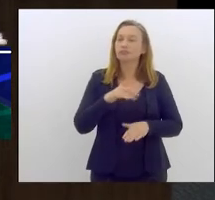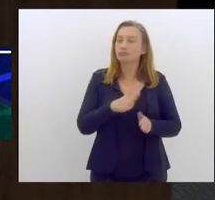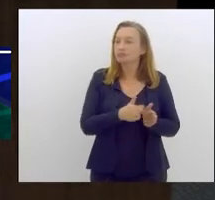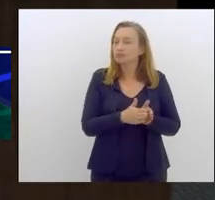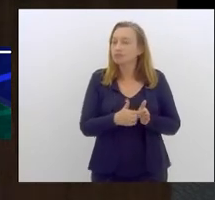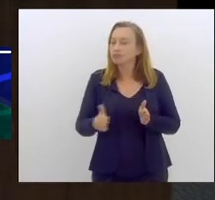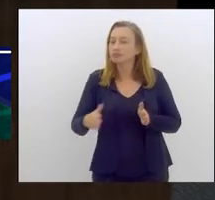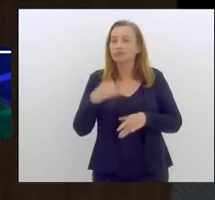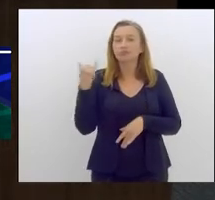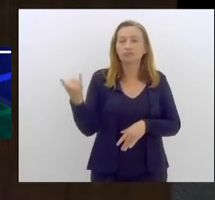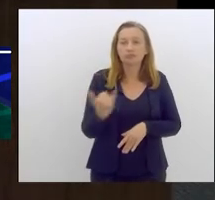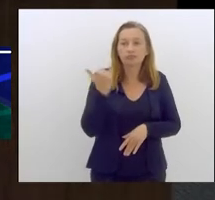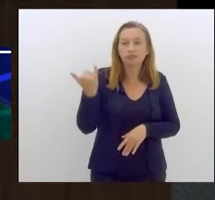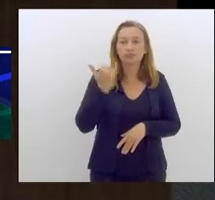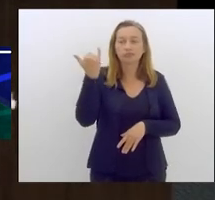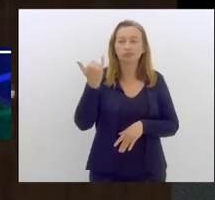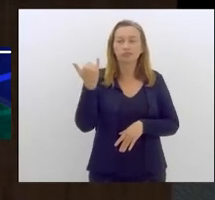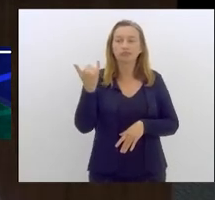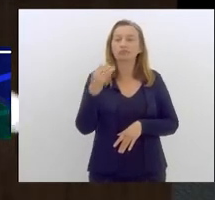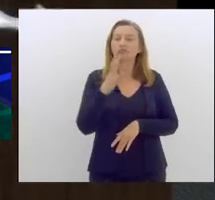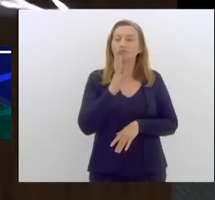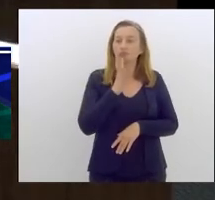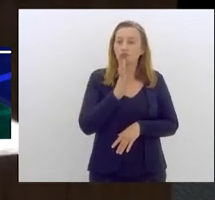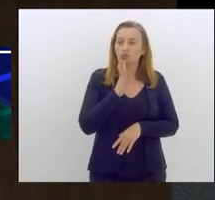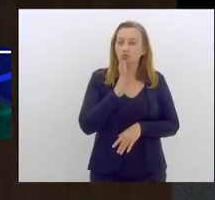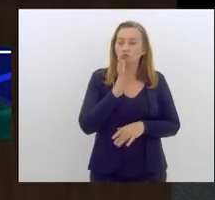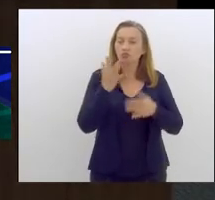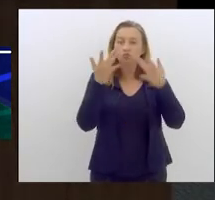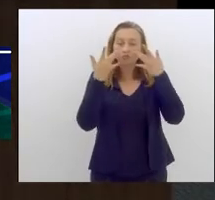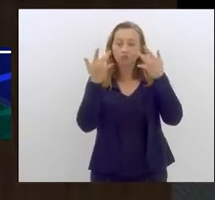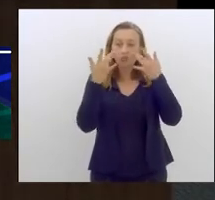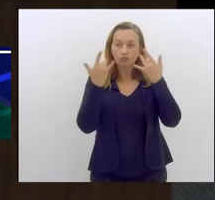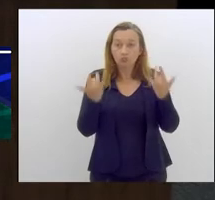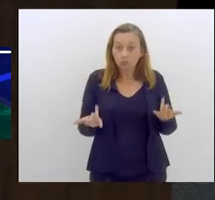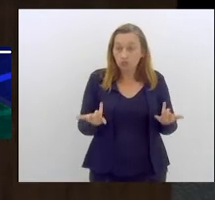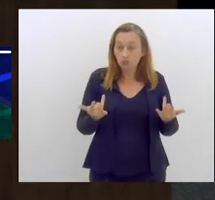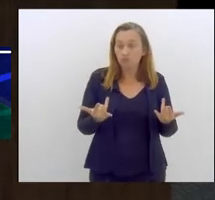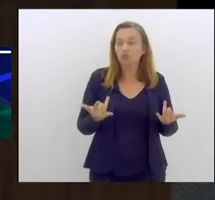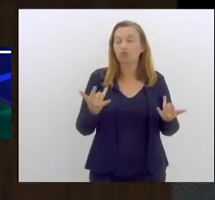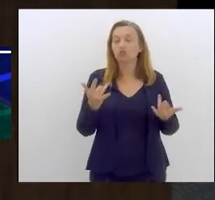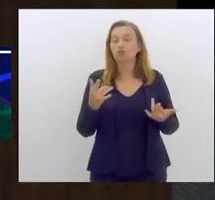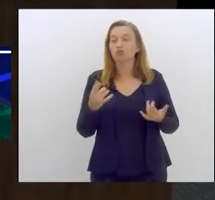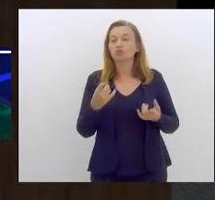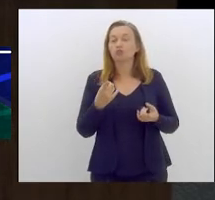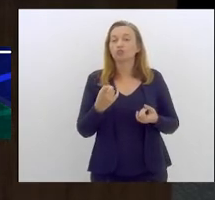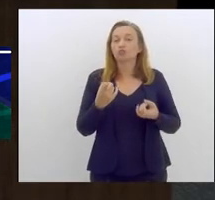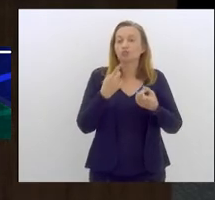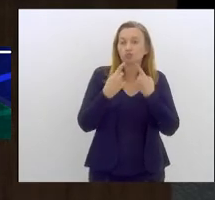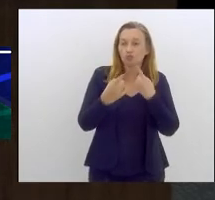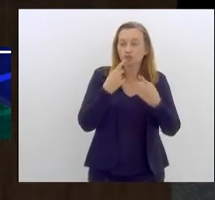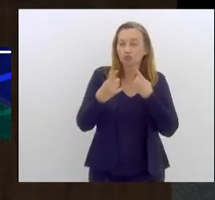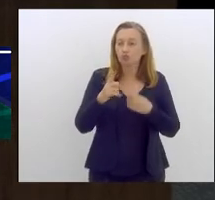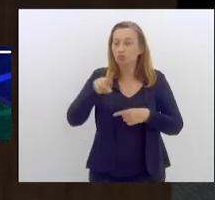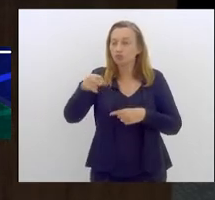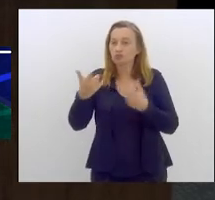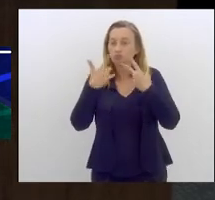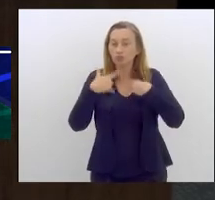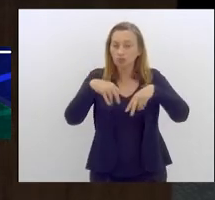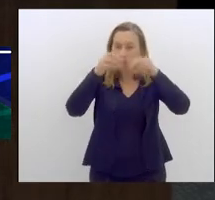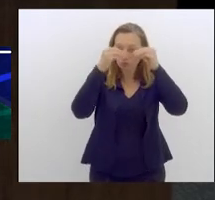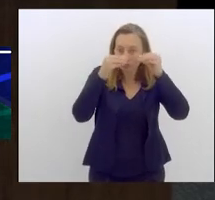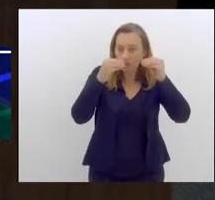muito importante a partir do reconhecimento do teatro legislativo. Enfim, discutir com outra linguagem, com